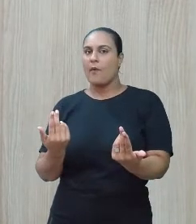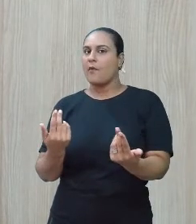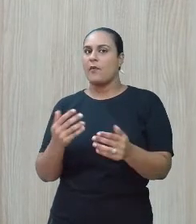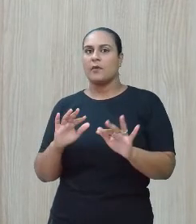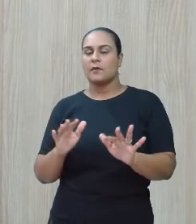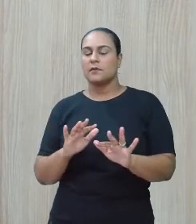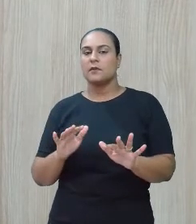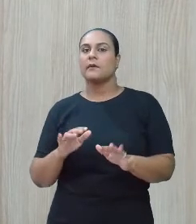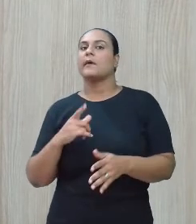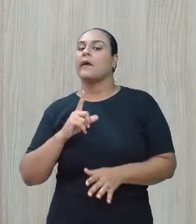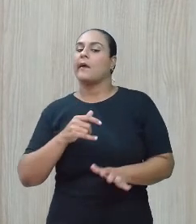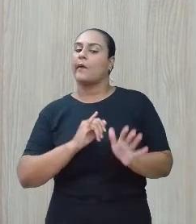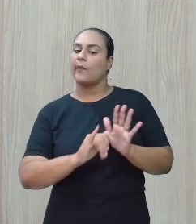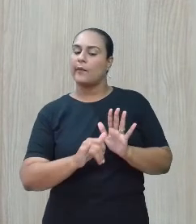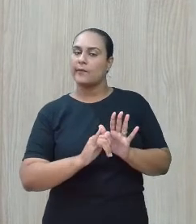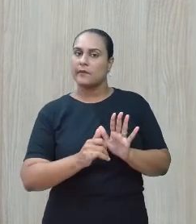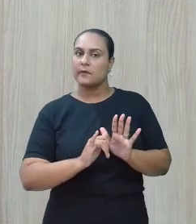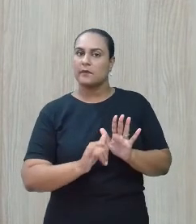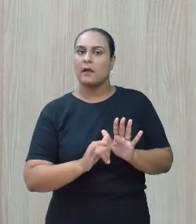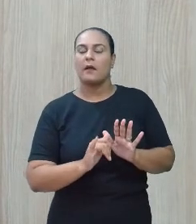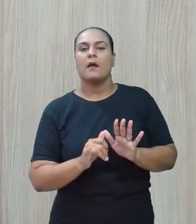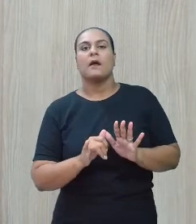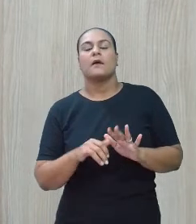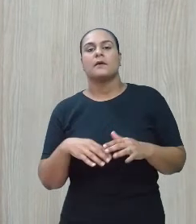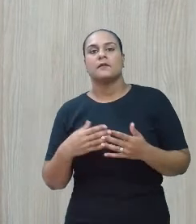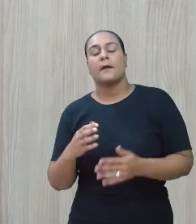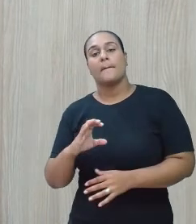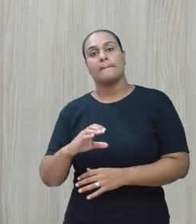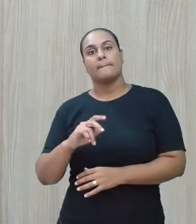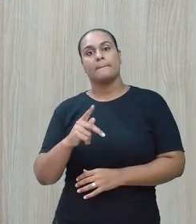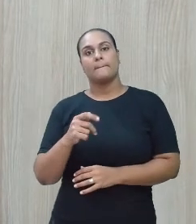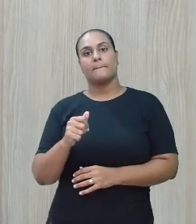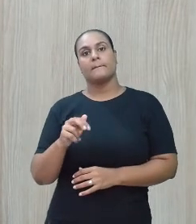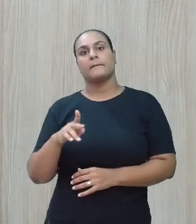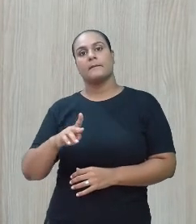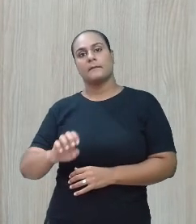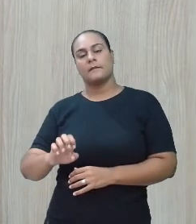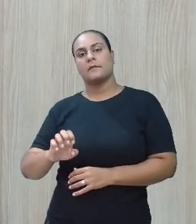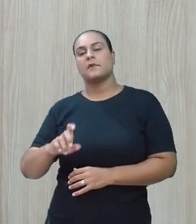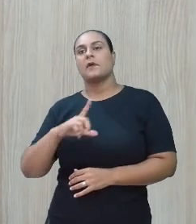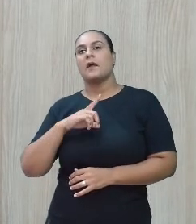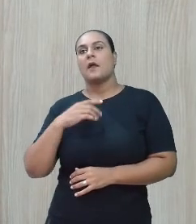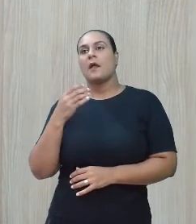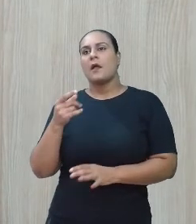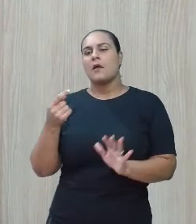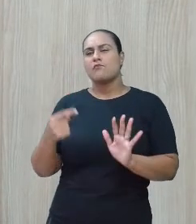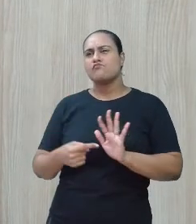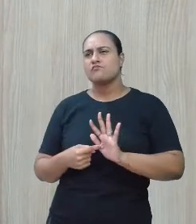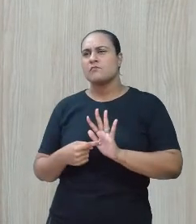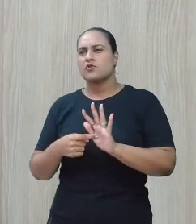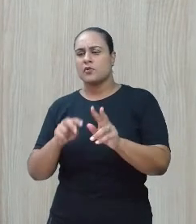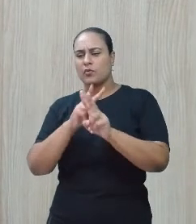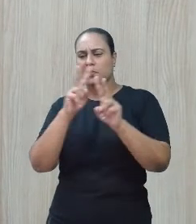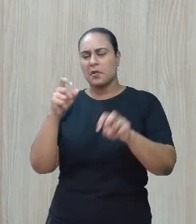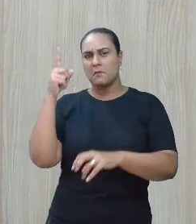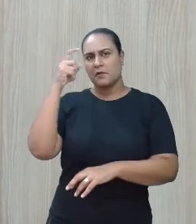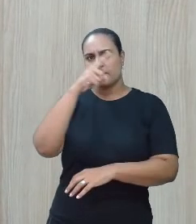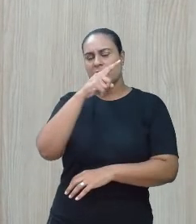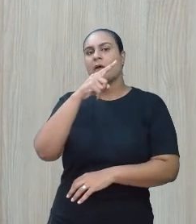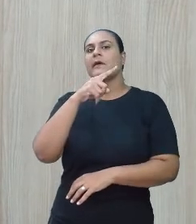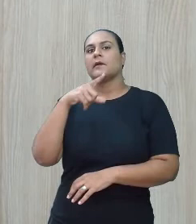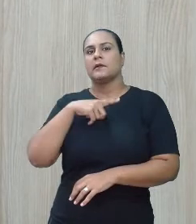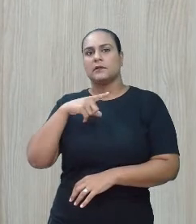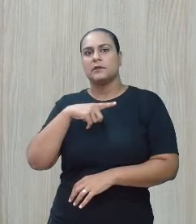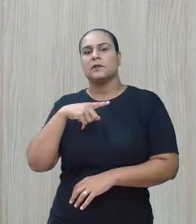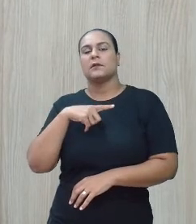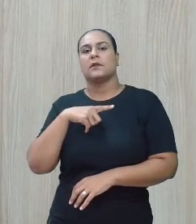é uma narrativa ficcionalizada, a charge ela é normalmente um apontamento social, que tem esse caráter